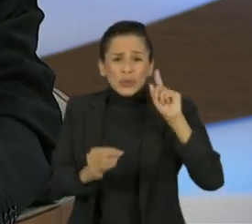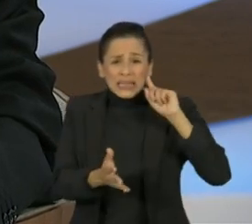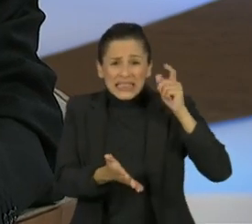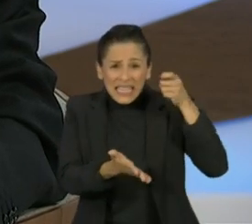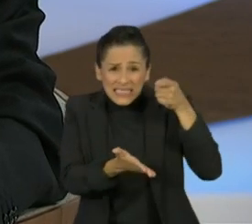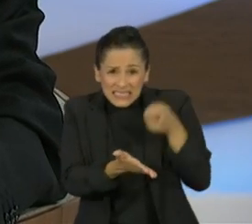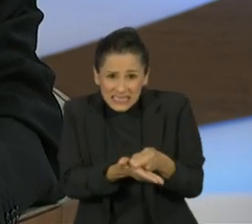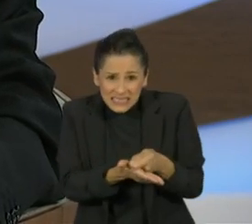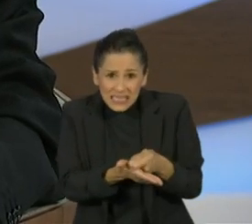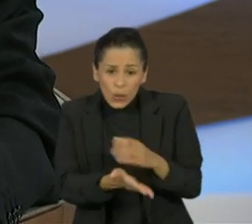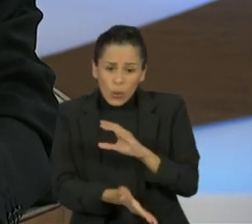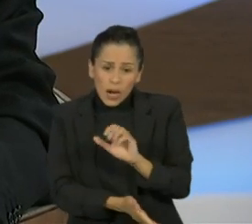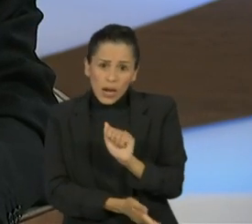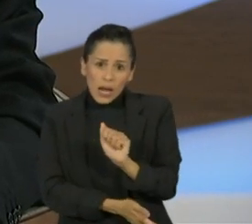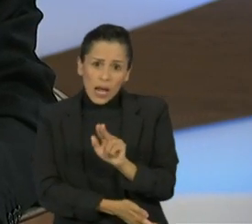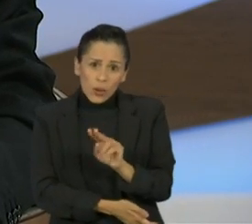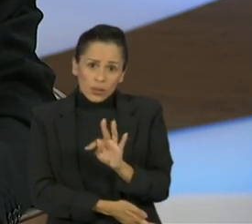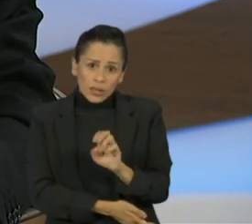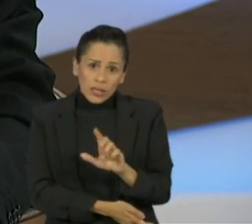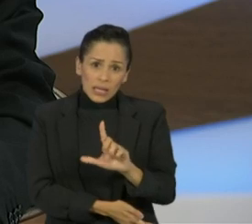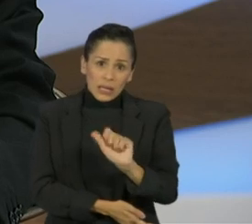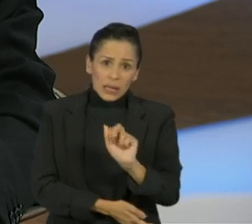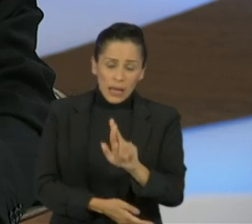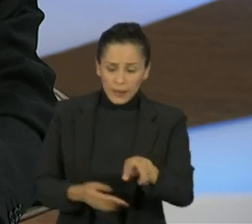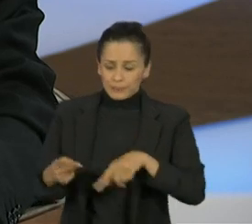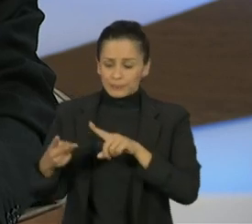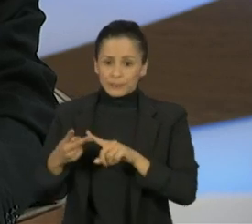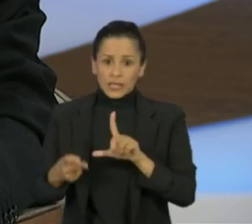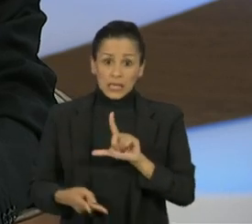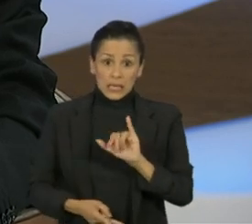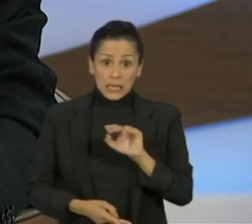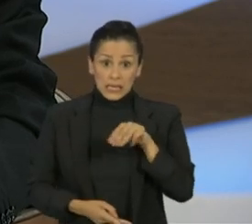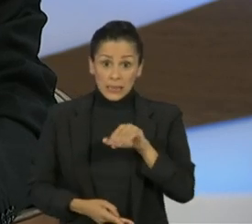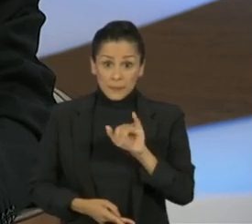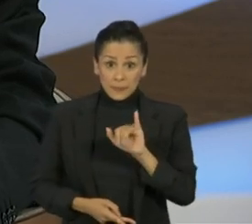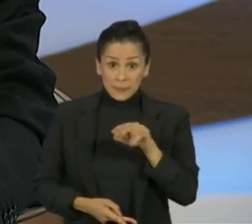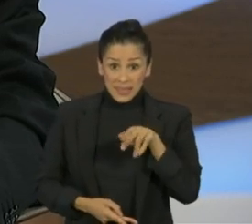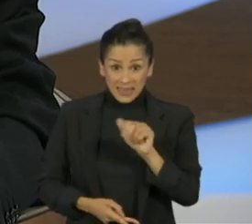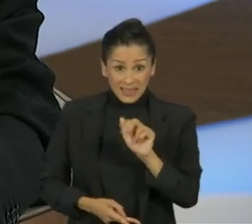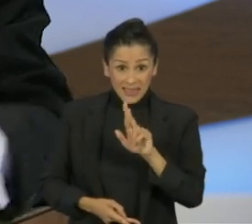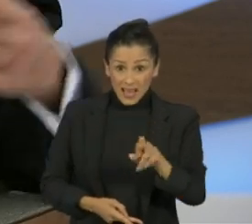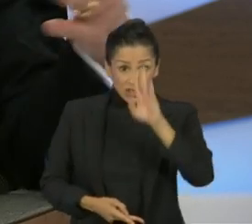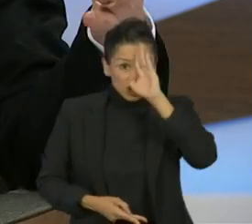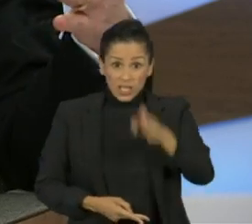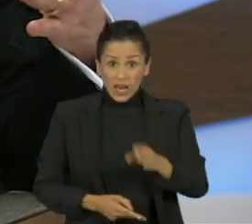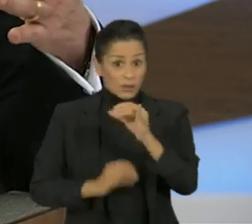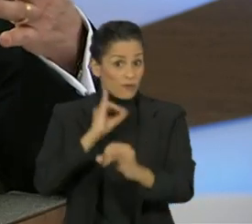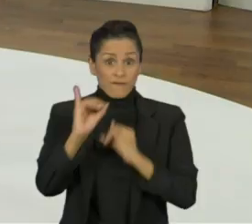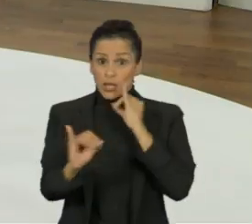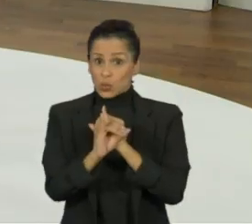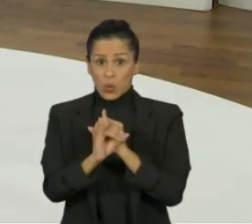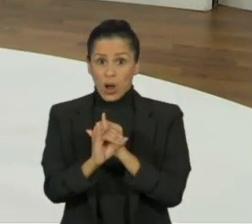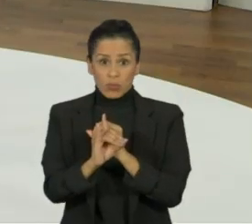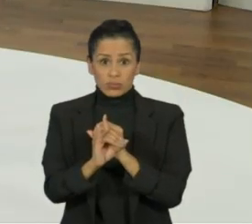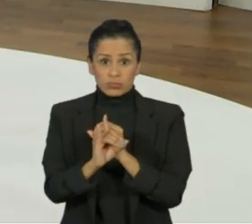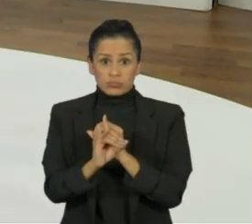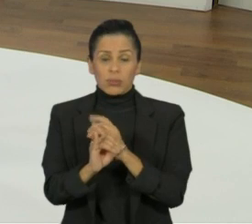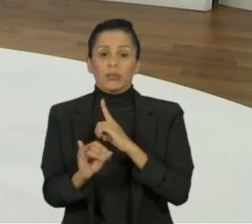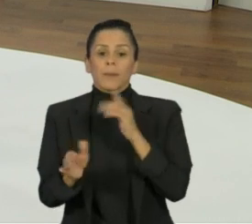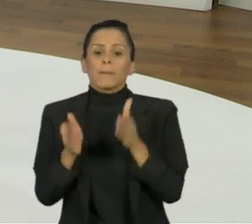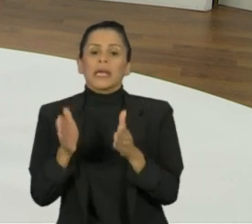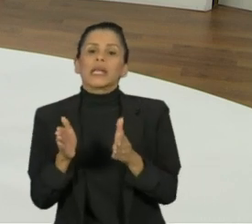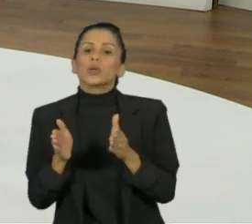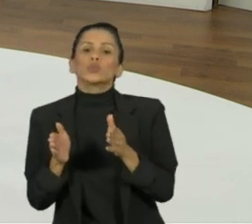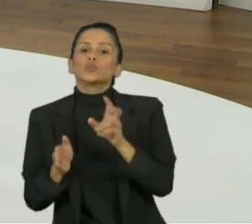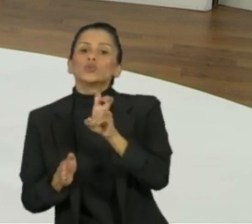deve imediatamente para o plenário virtual hoje e para que em até 5 dias todos se manifestam pela